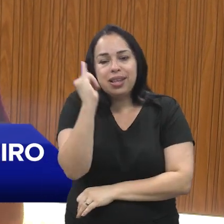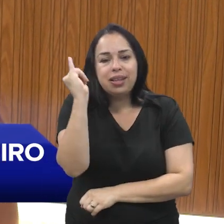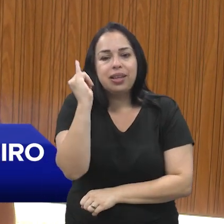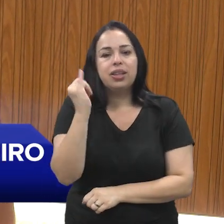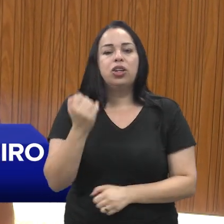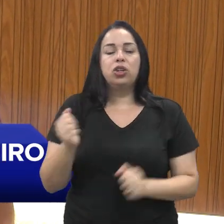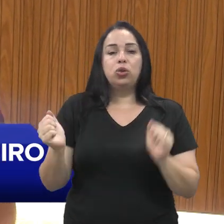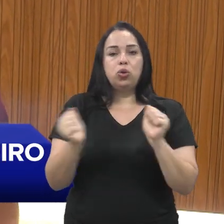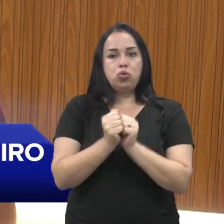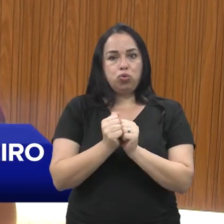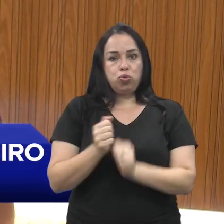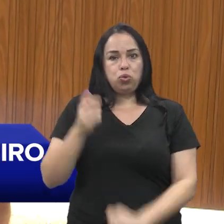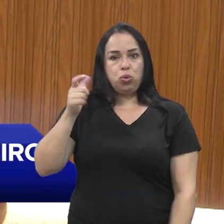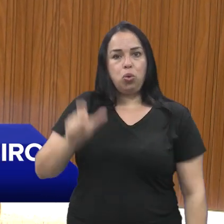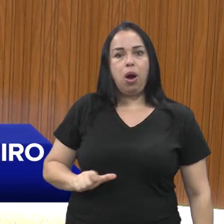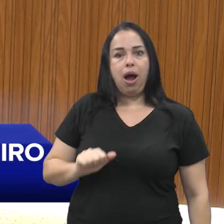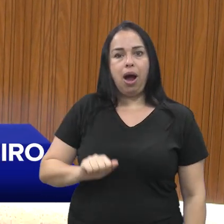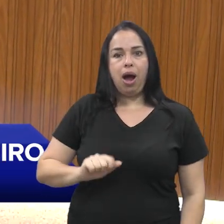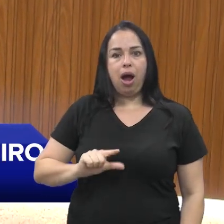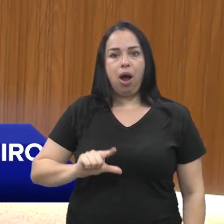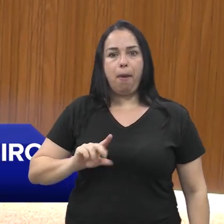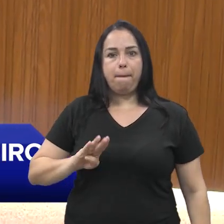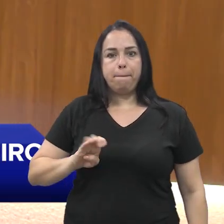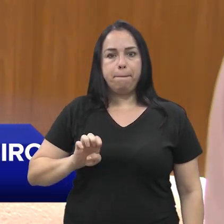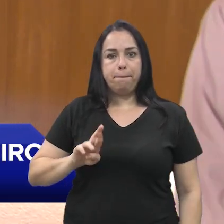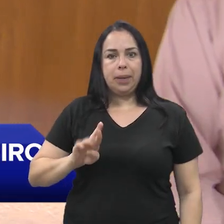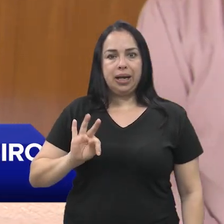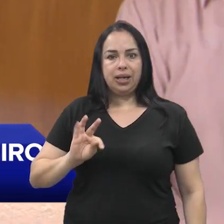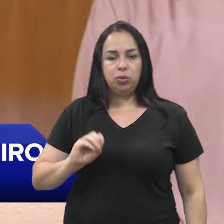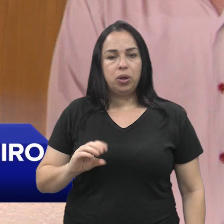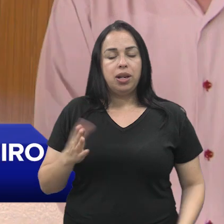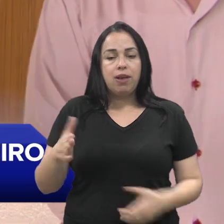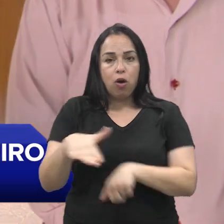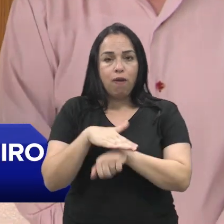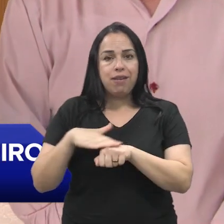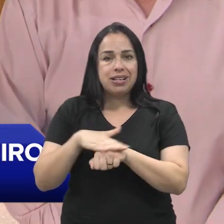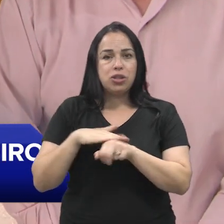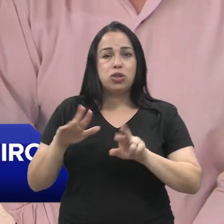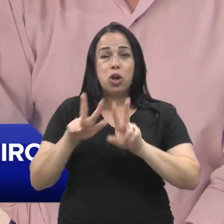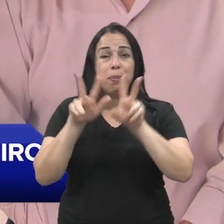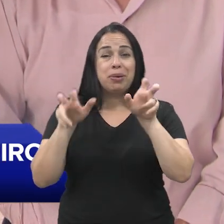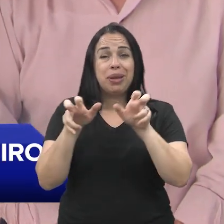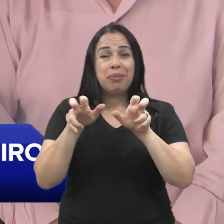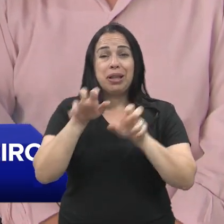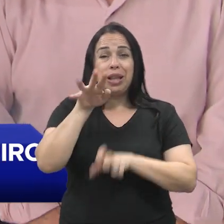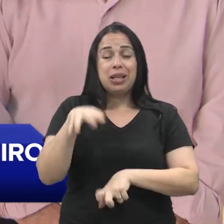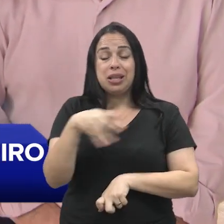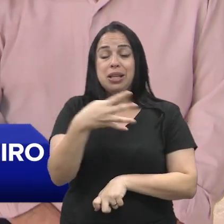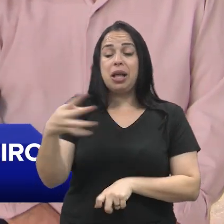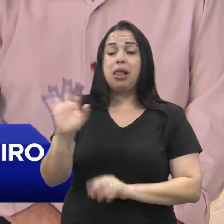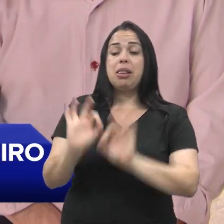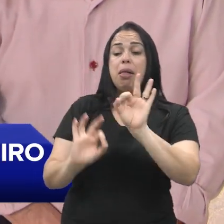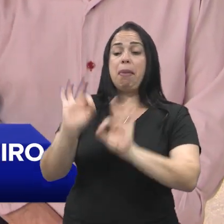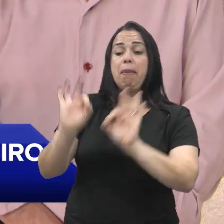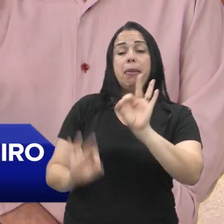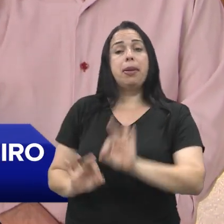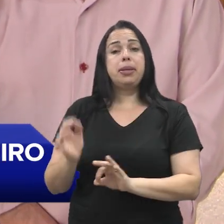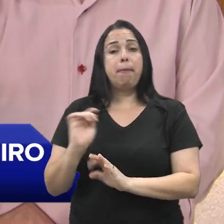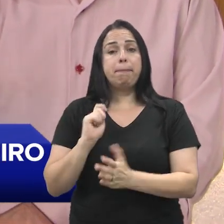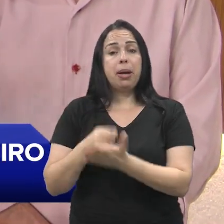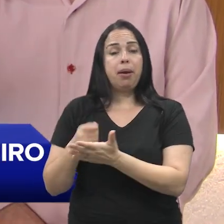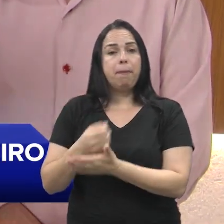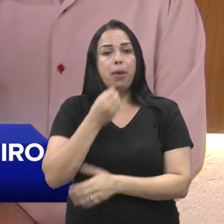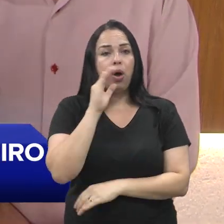é sempre fundamental. Eu estou aqui com o Alberto Scherrer, que é coordenador do curso de Ciências Contábeis e vai conversar com a gente sobre essa organização, sobre